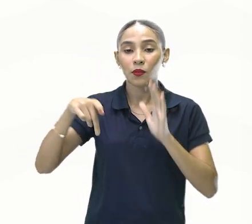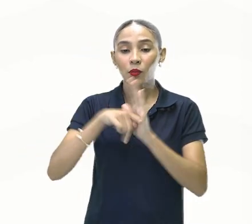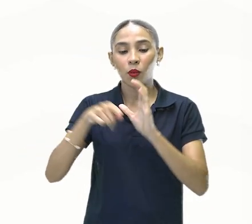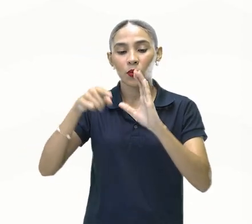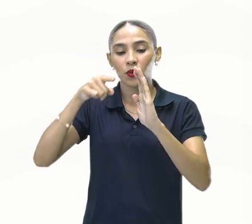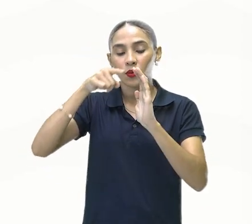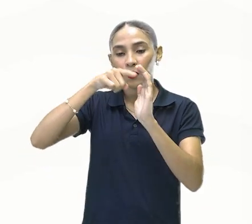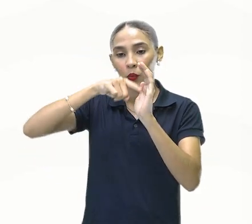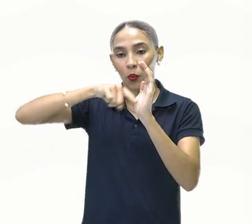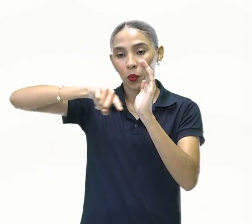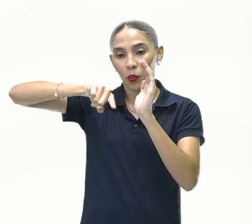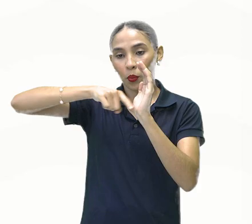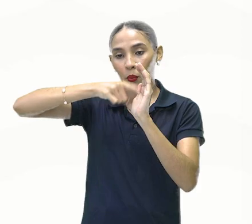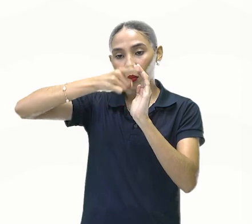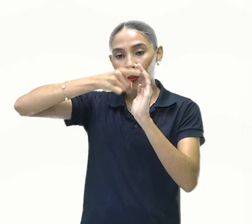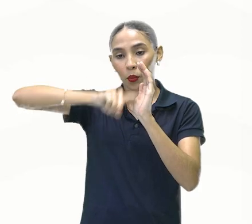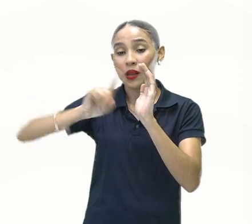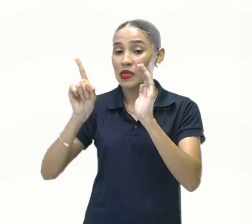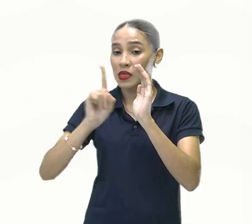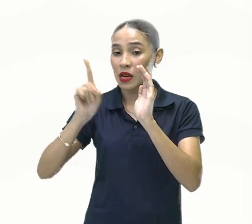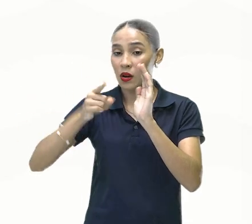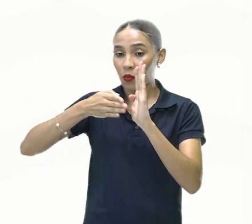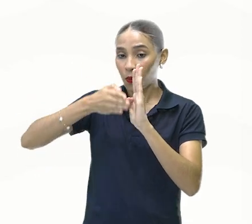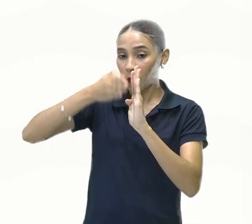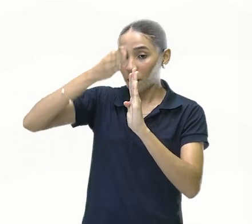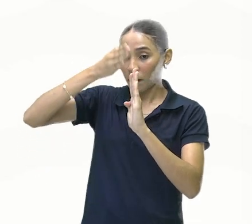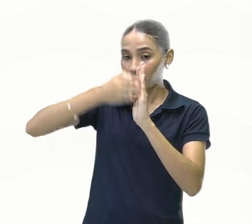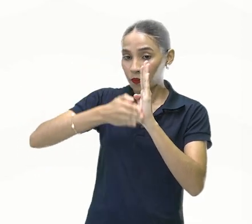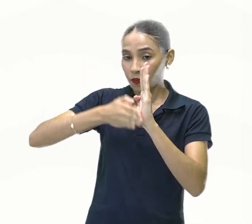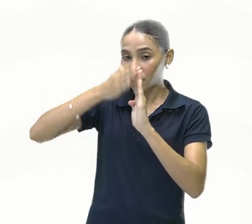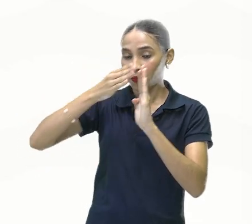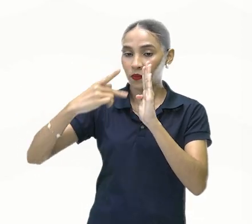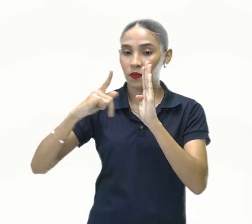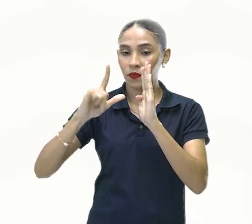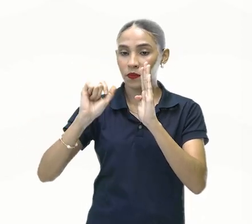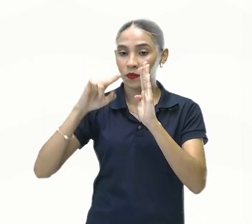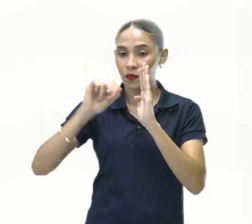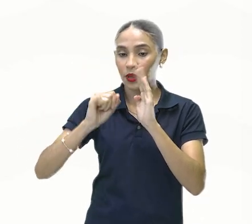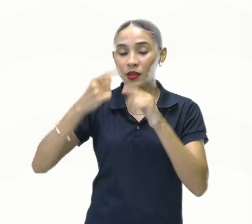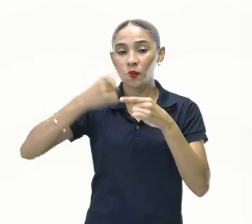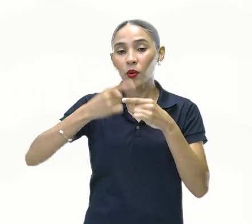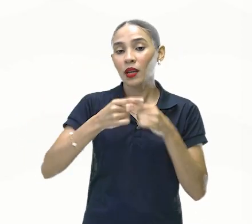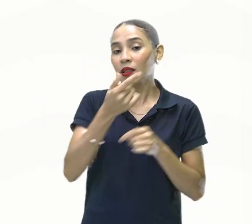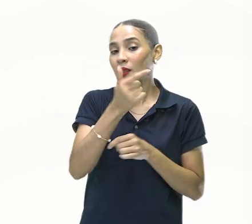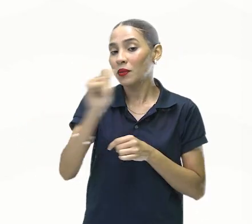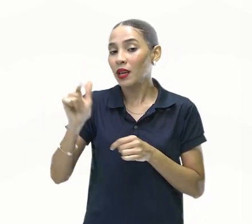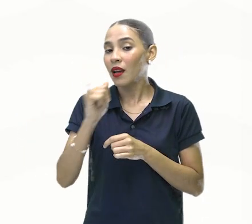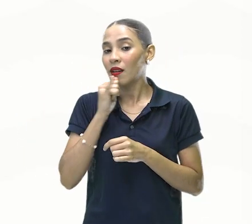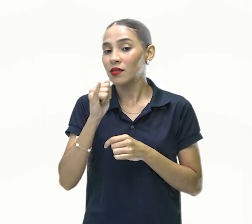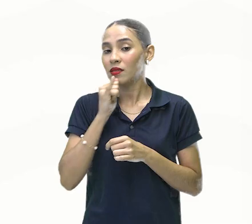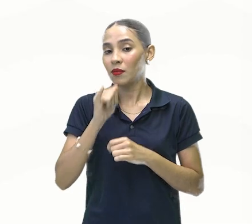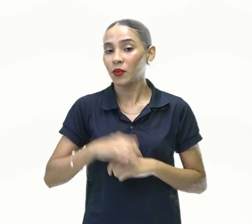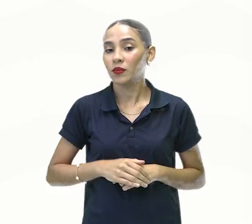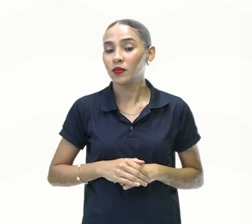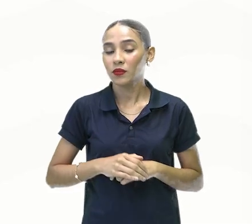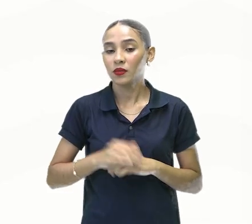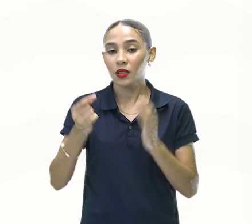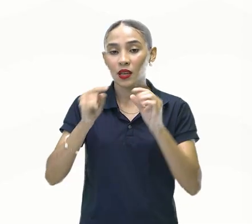imaginário que seria da lente plana, da parte plana da lente, né? Como não foi tirado de nenhuma